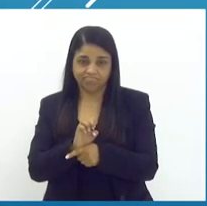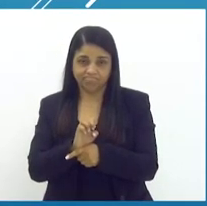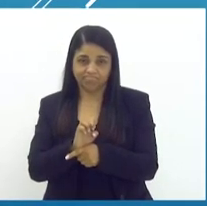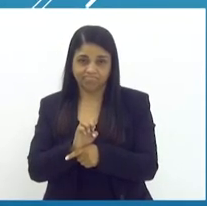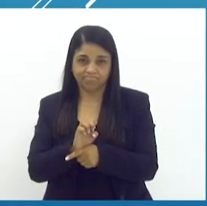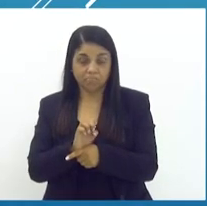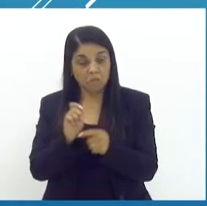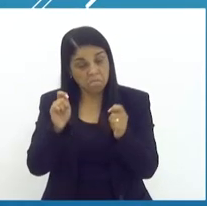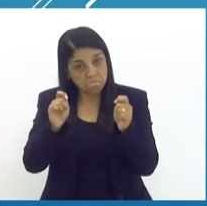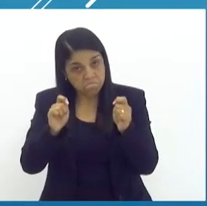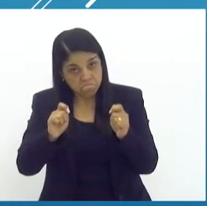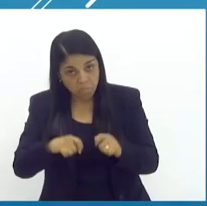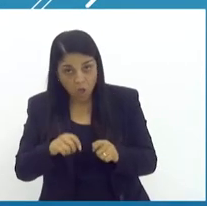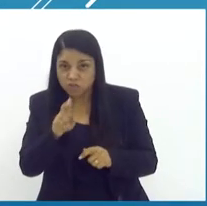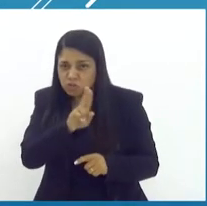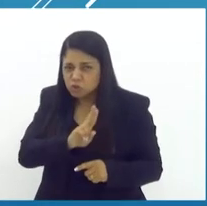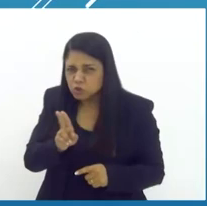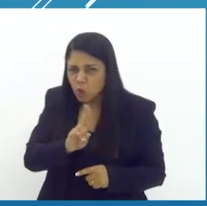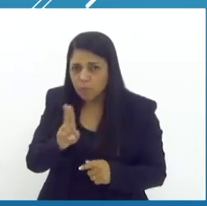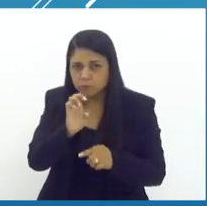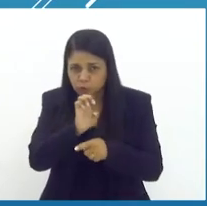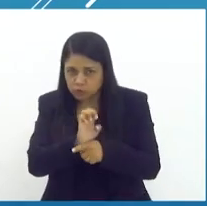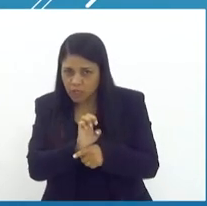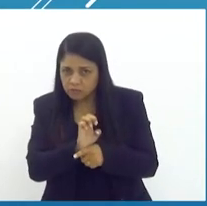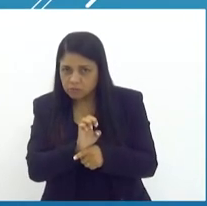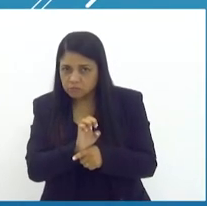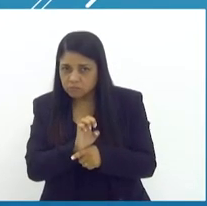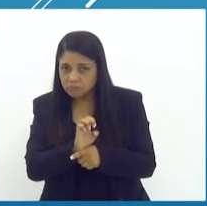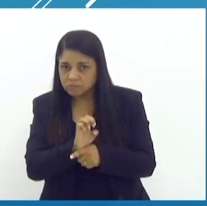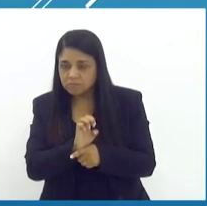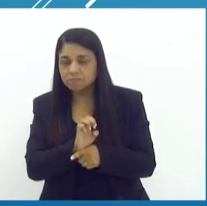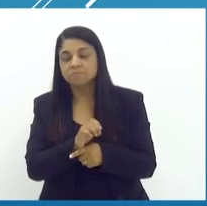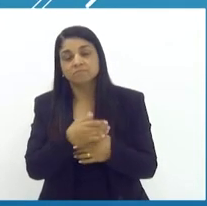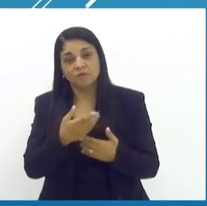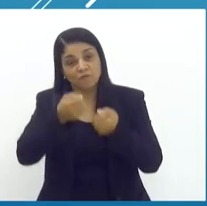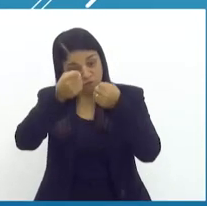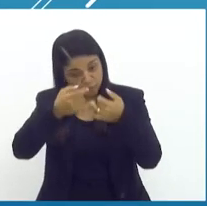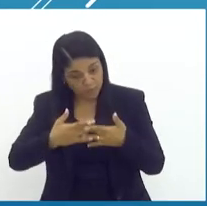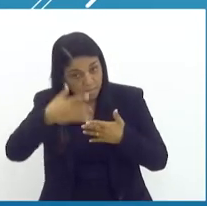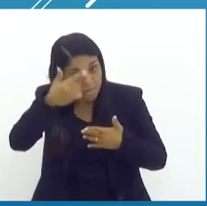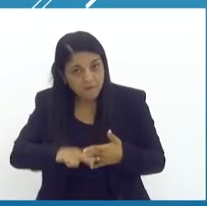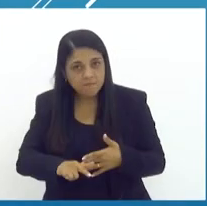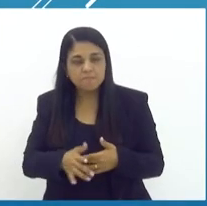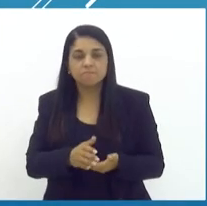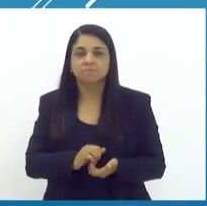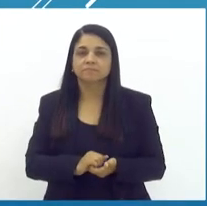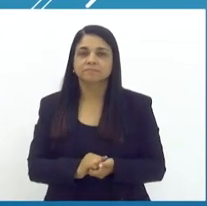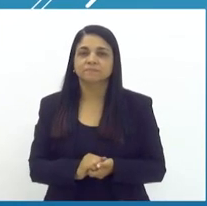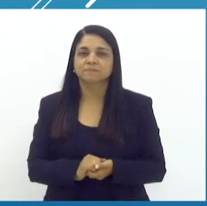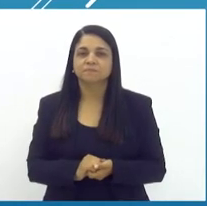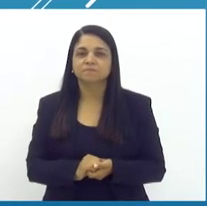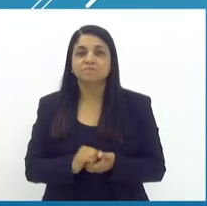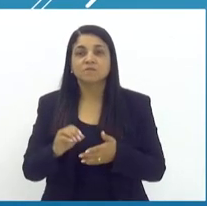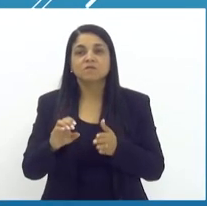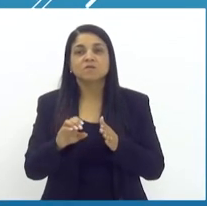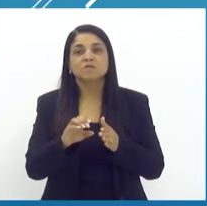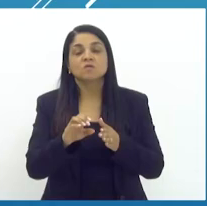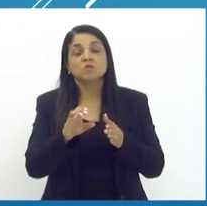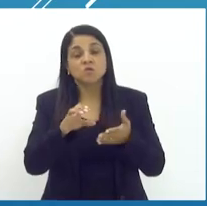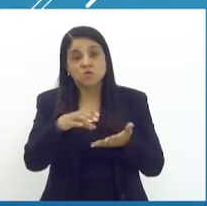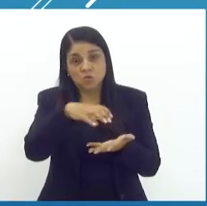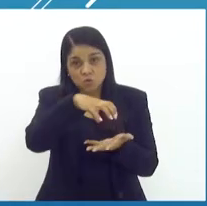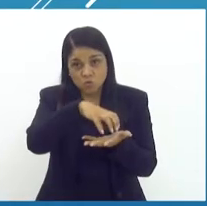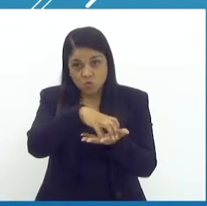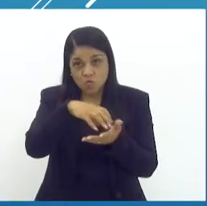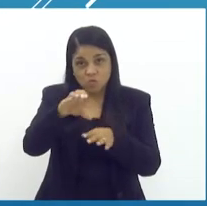mas poderiam fazer em nome do estado vamos piorar um pouco mais esse conselho tá negativo é coordenar